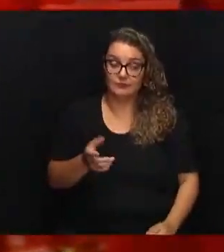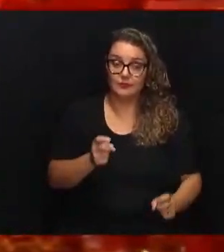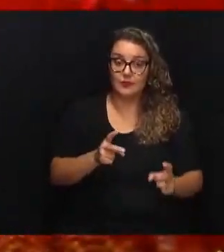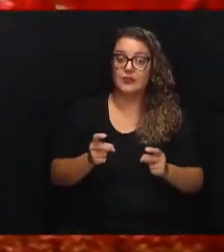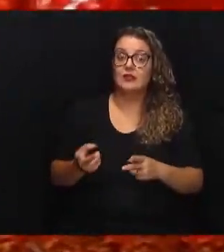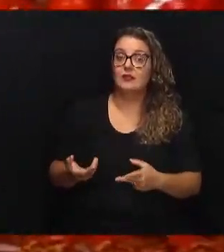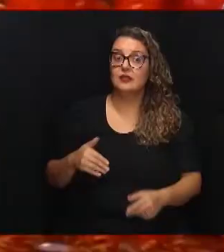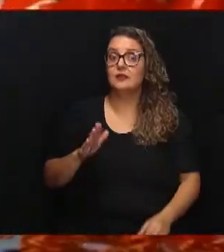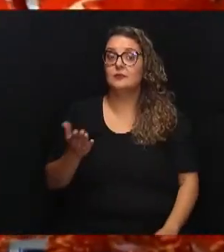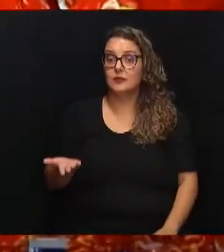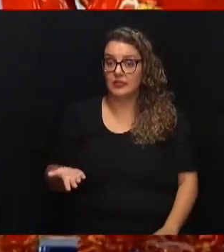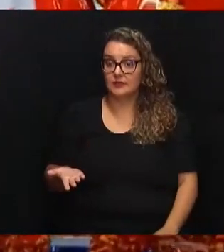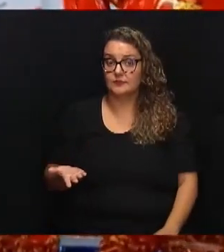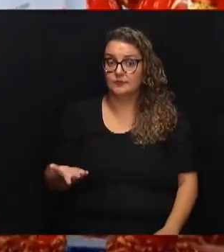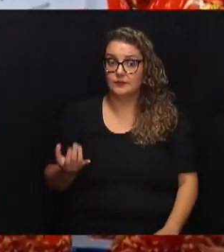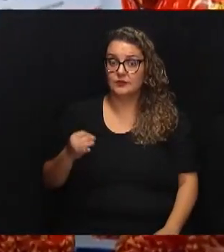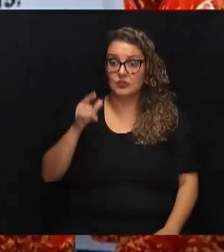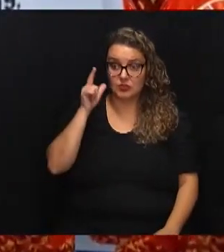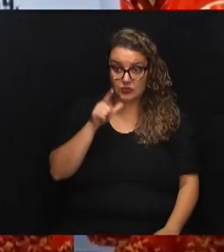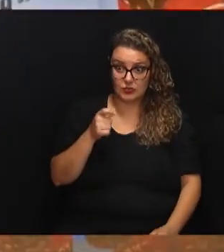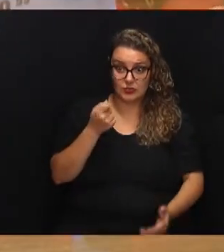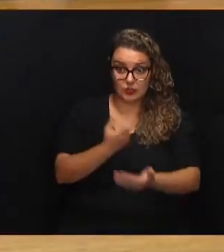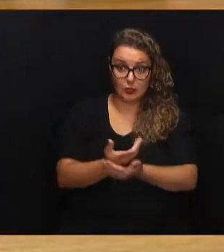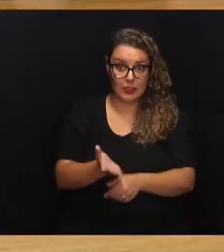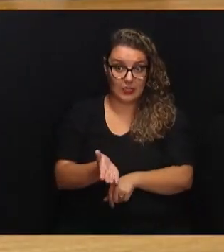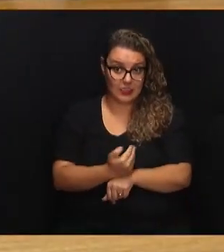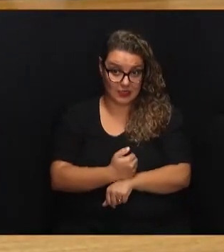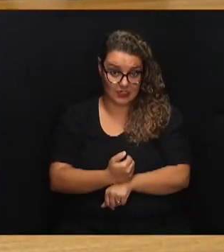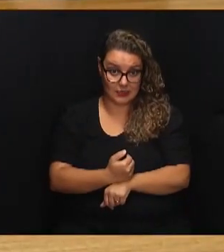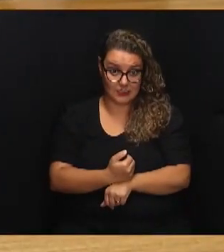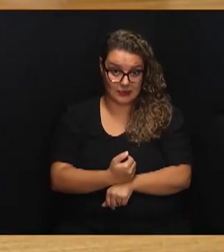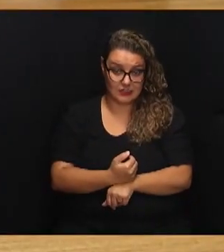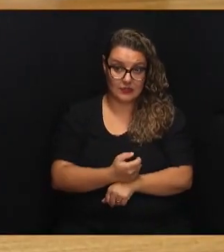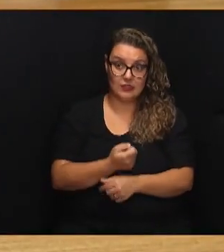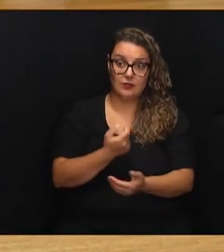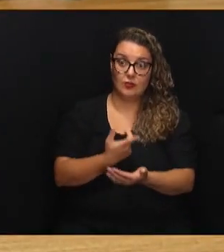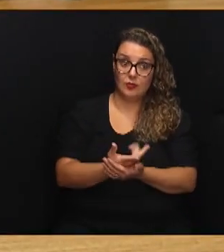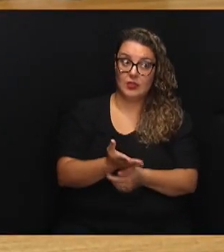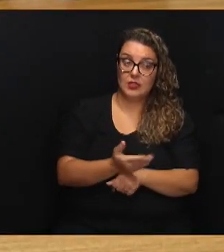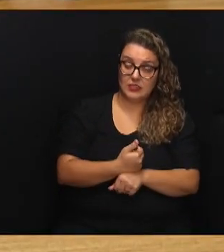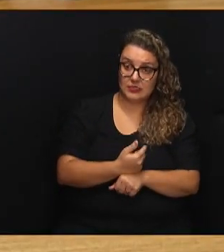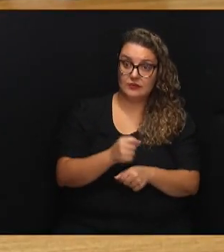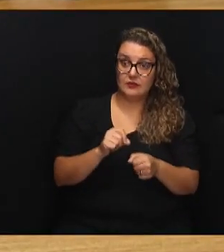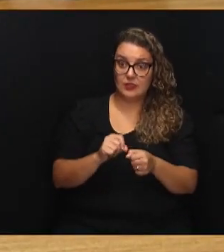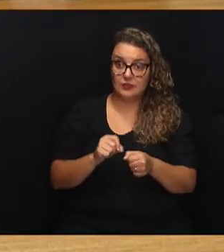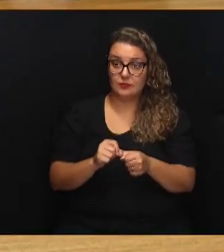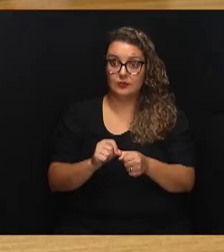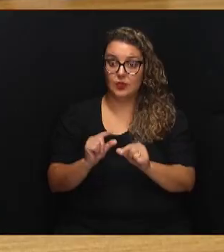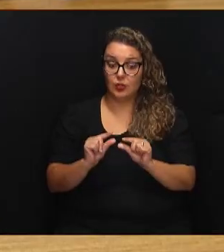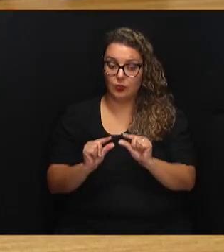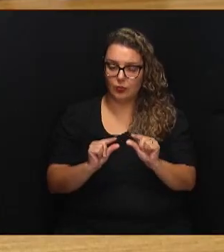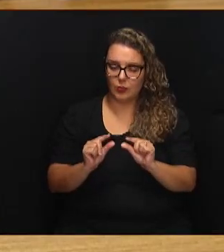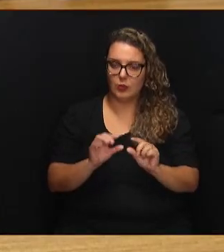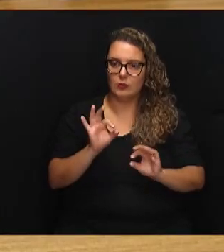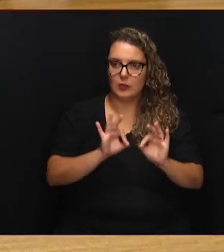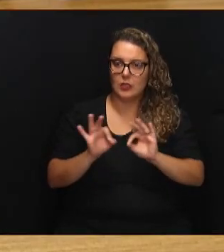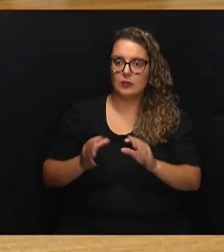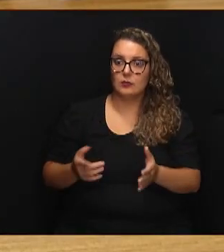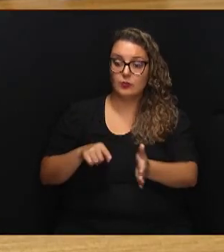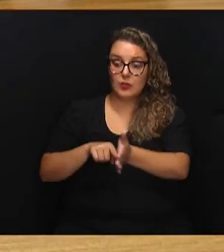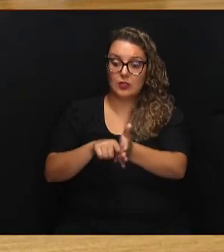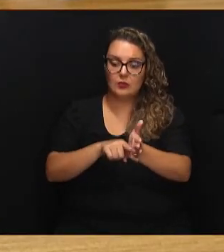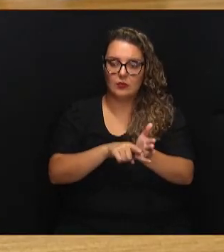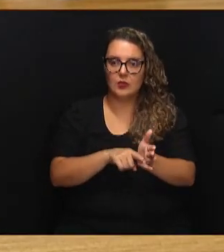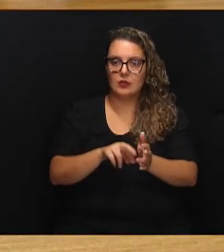mais. Então, se eu consigo comprar com antecedência, antecipar essa compra, fazer isso de forma um pouco mais planejada e pesquisando